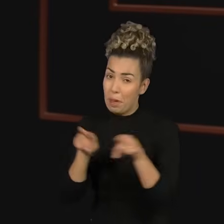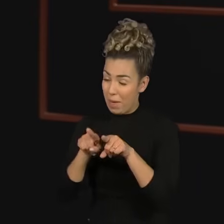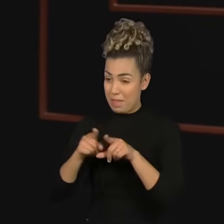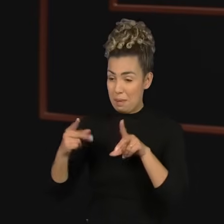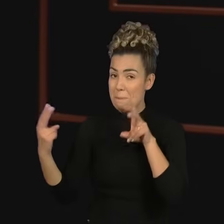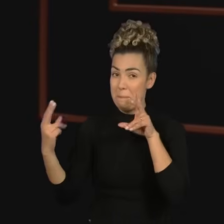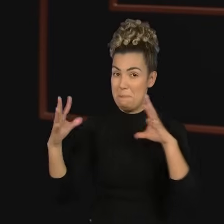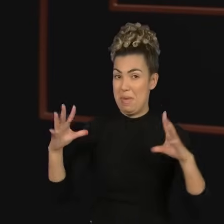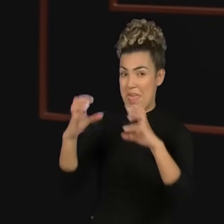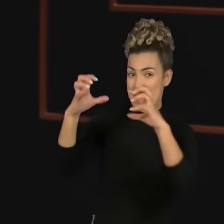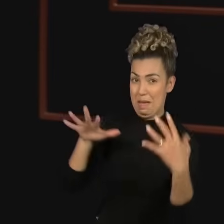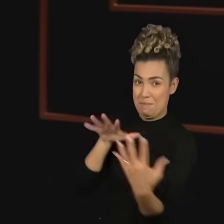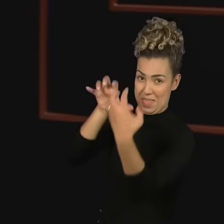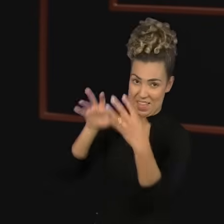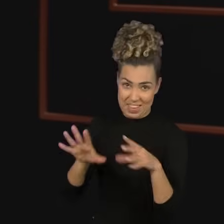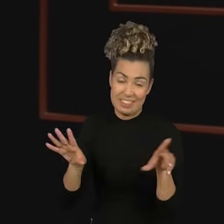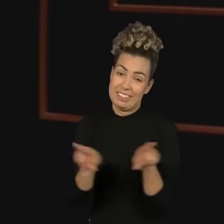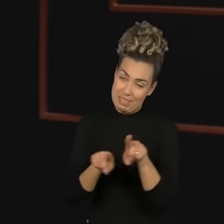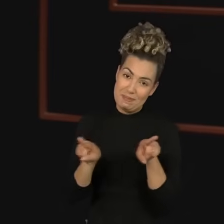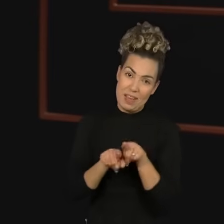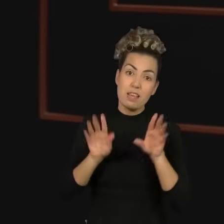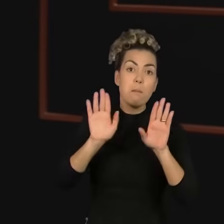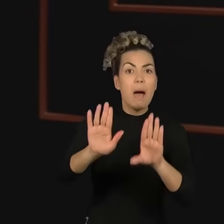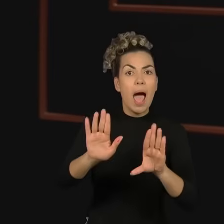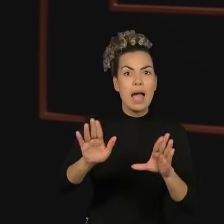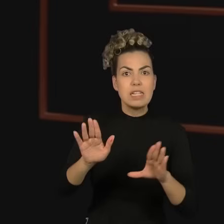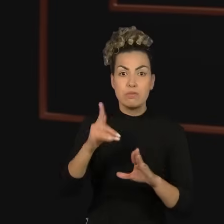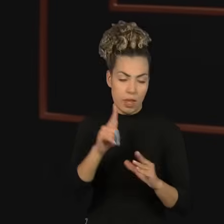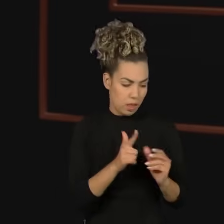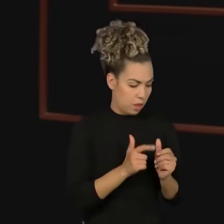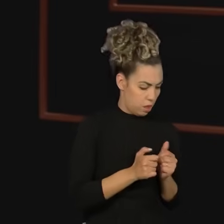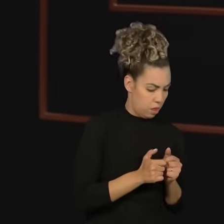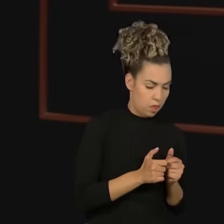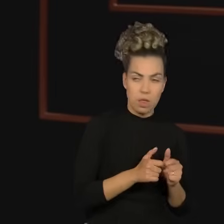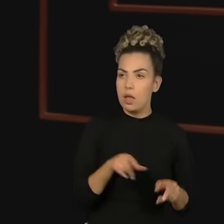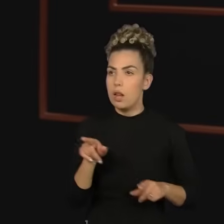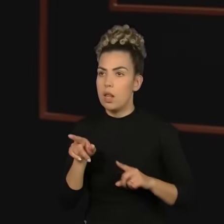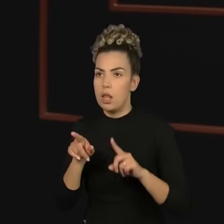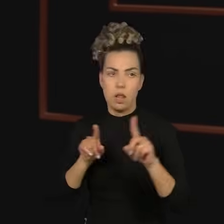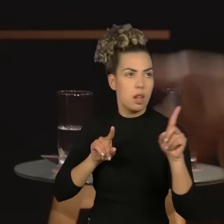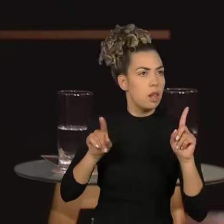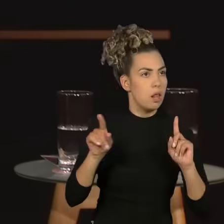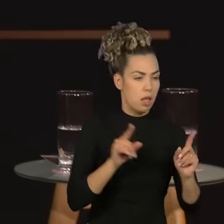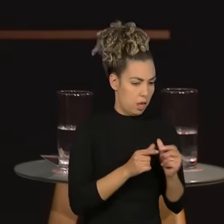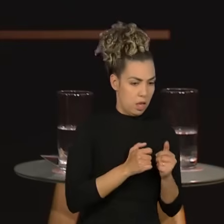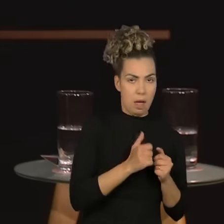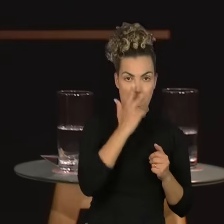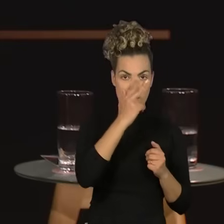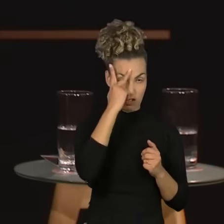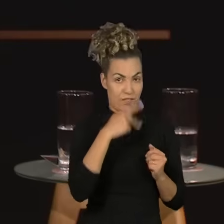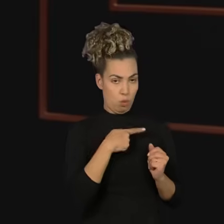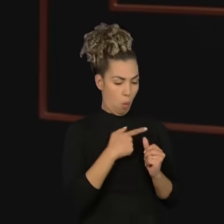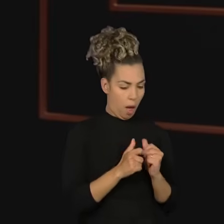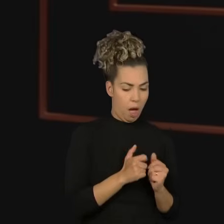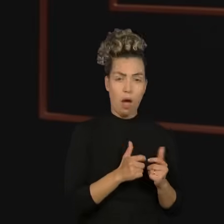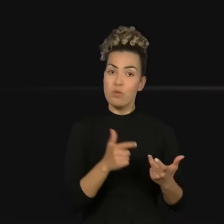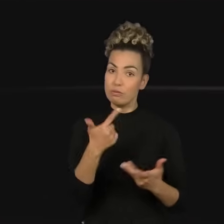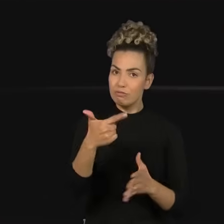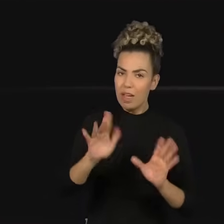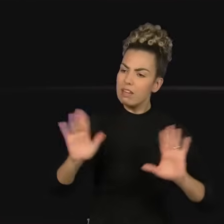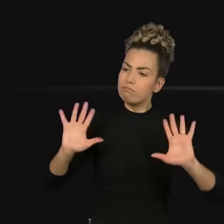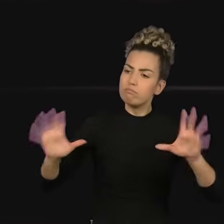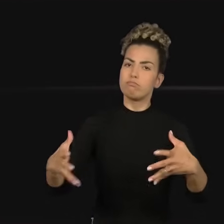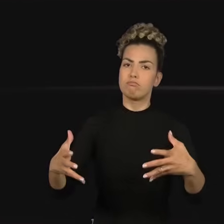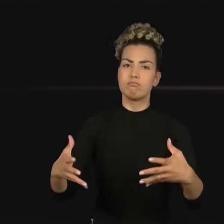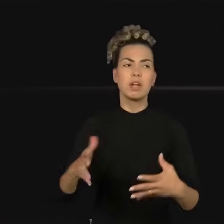né? Mas não está todo mundo dentro desse mundo individual, paralelo, né? Mas tem um mote